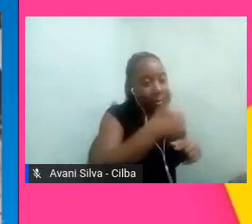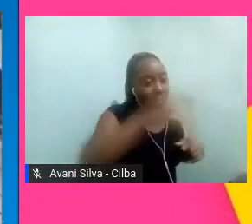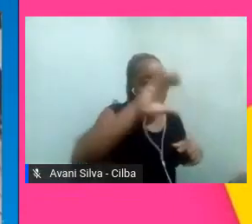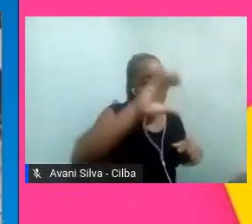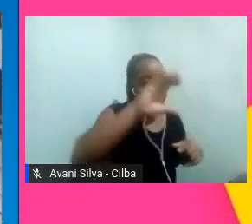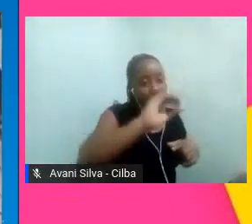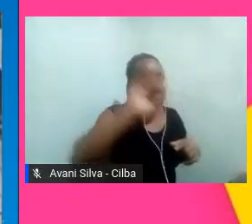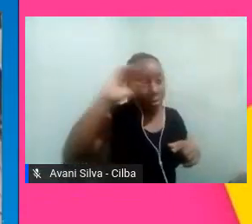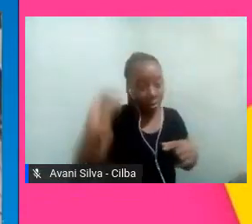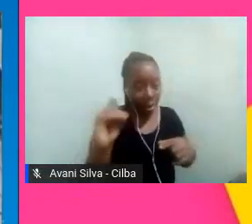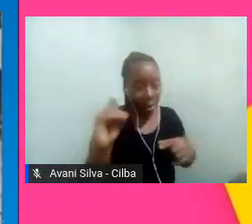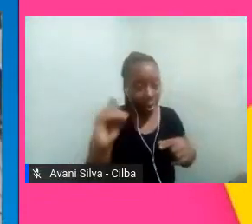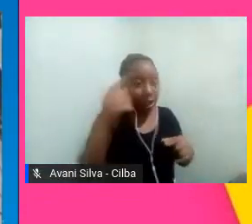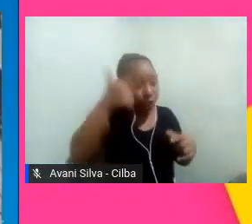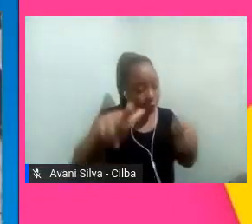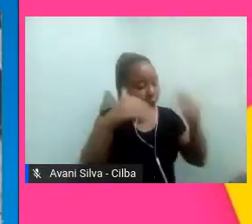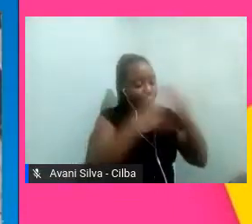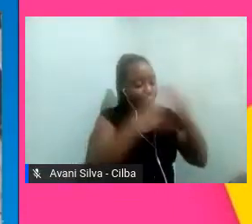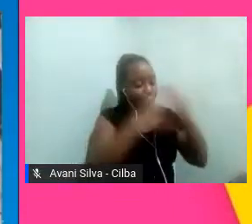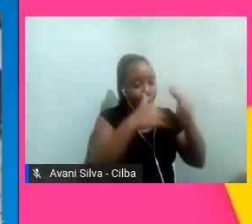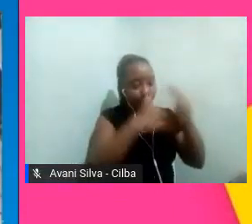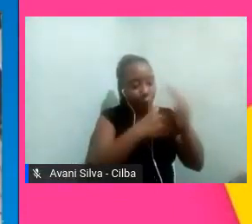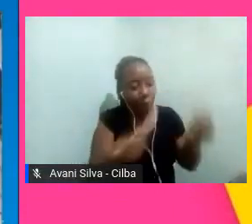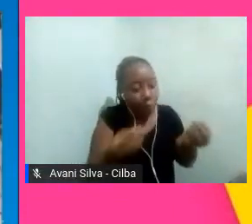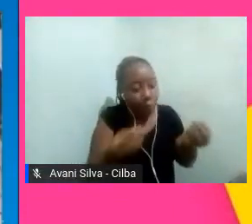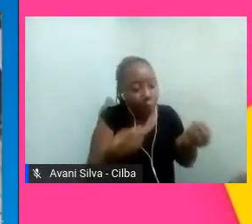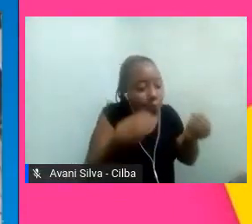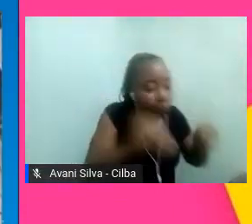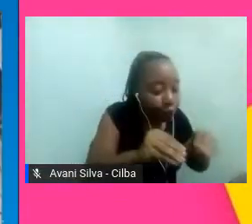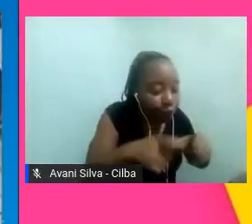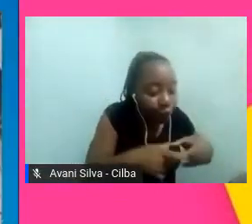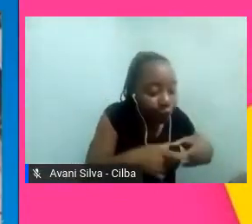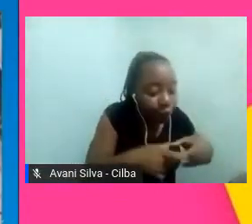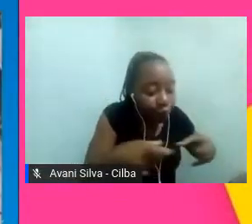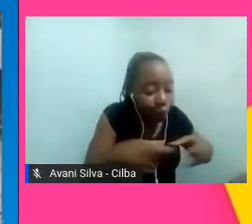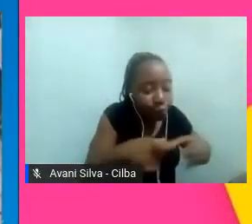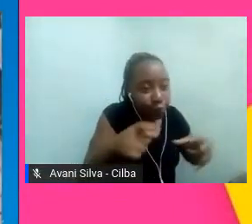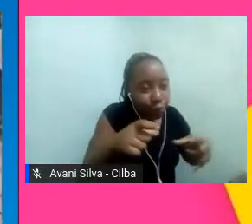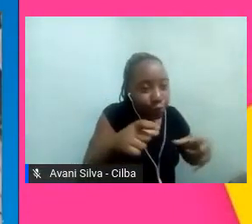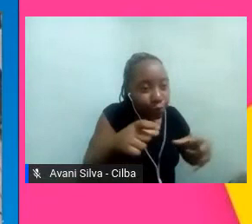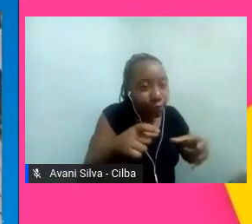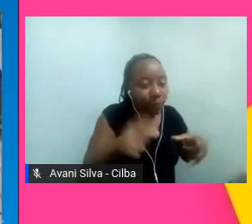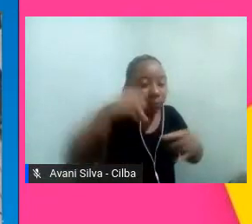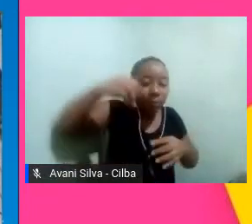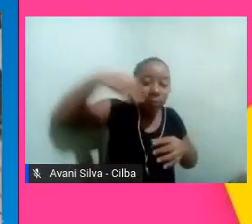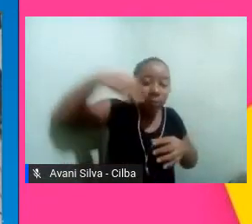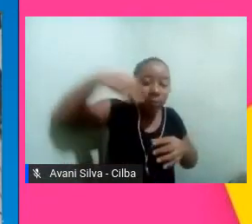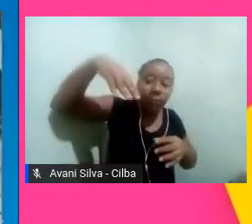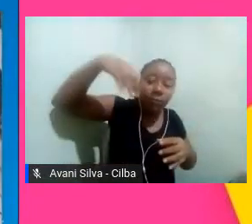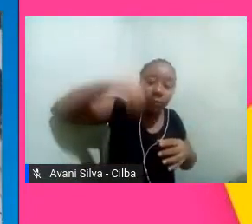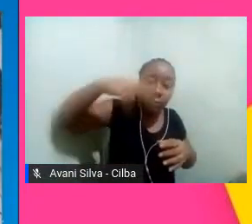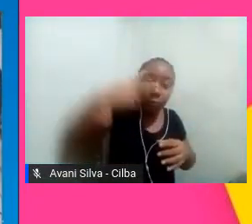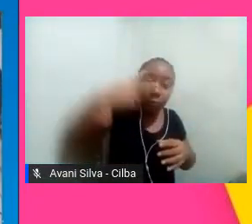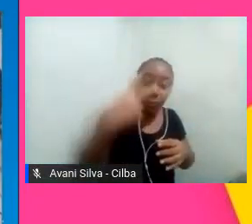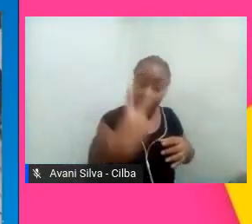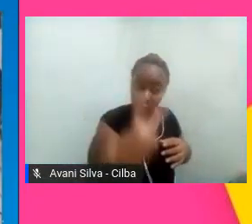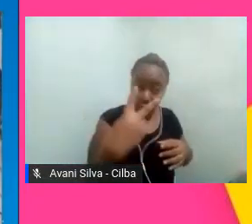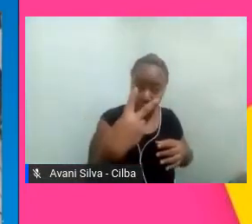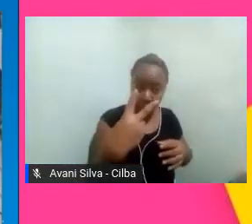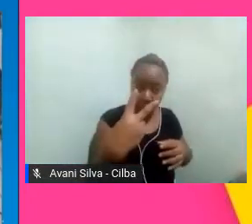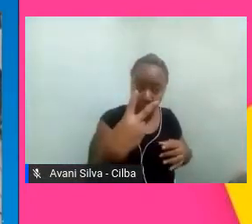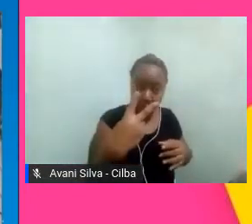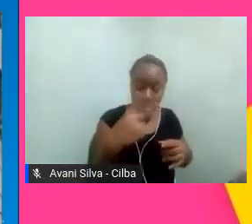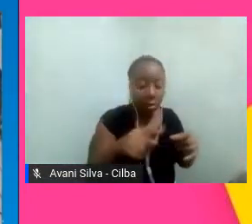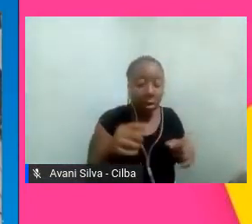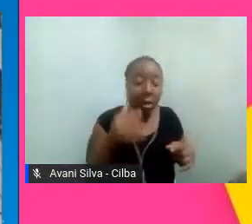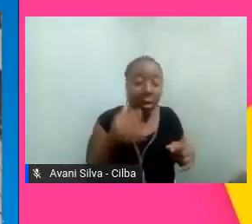novo. Então, de novo, ele vai gravar o código, vai acender duas luzes bem aqui na ponta da lapiseira,